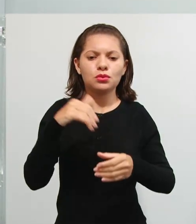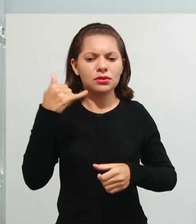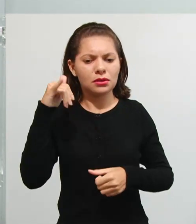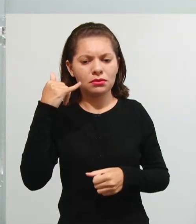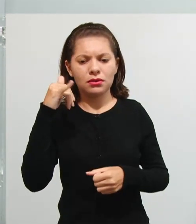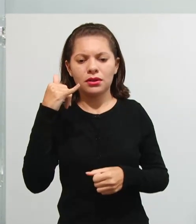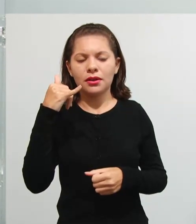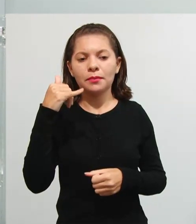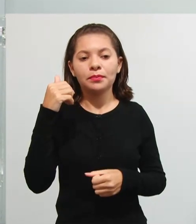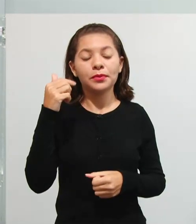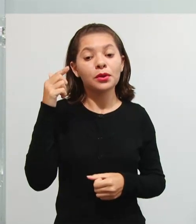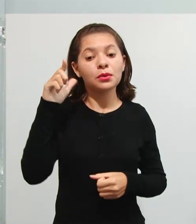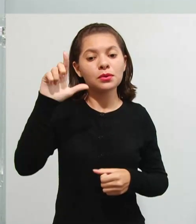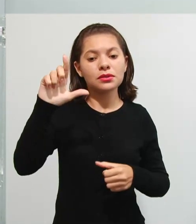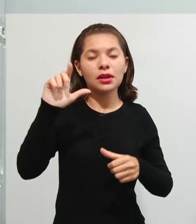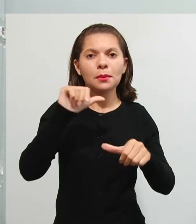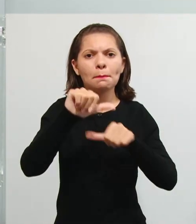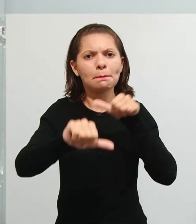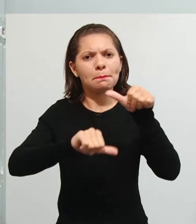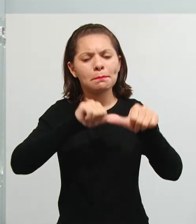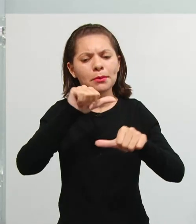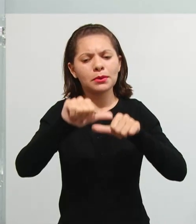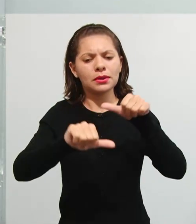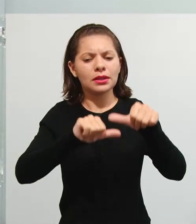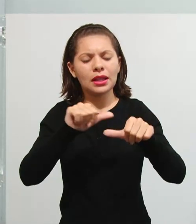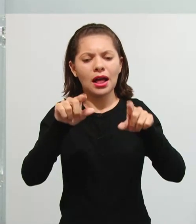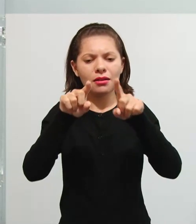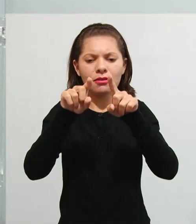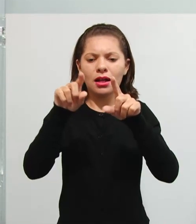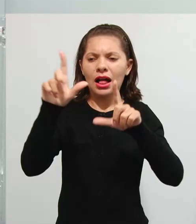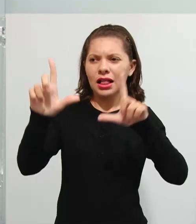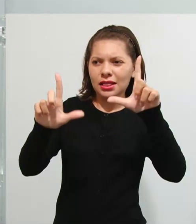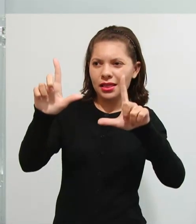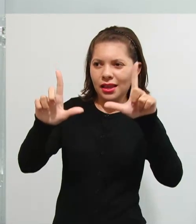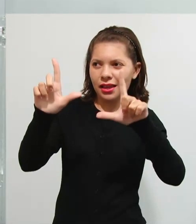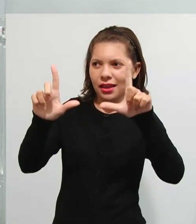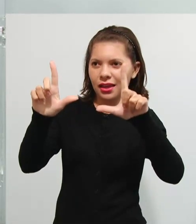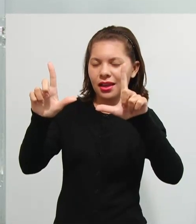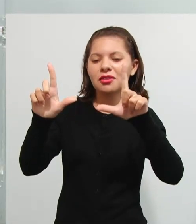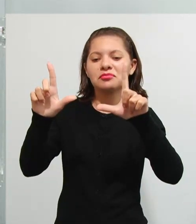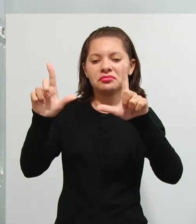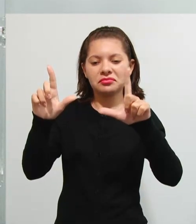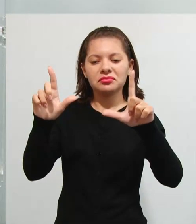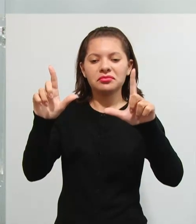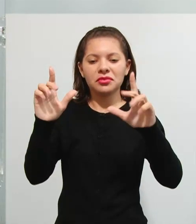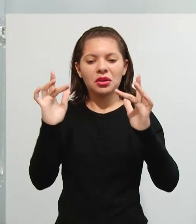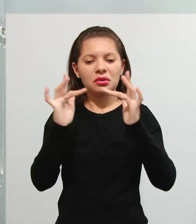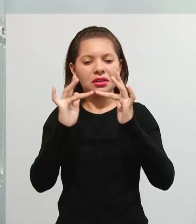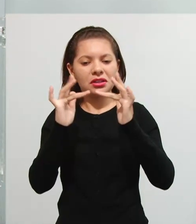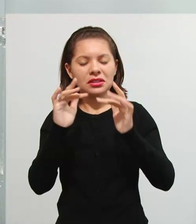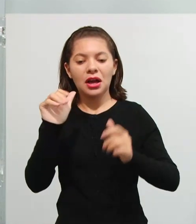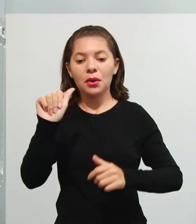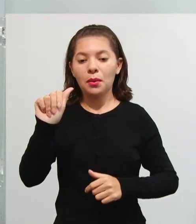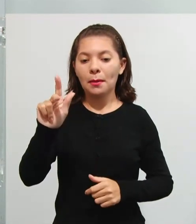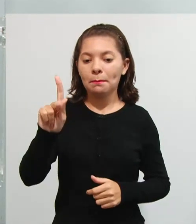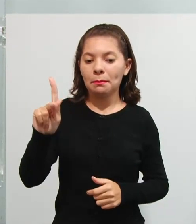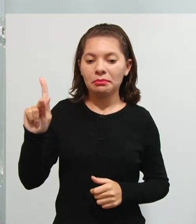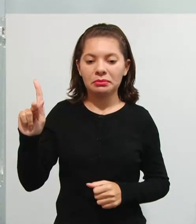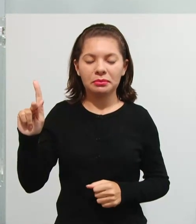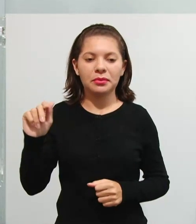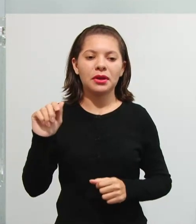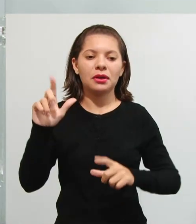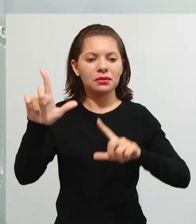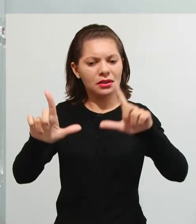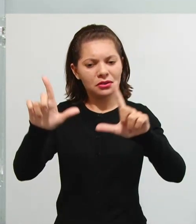transformar, modificar lá a sua televisão, conectar um aplicativo com a sua televisão,